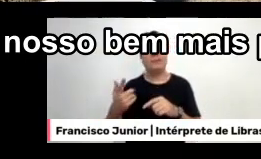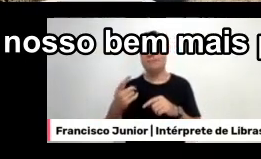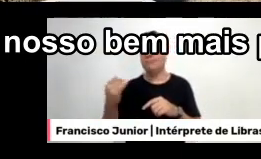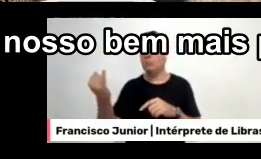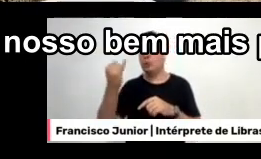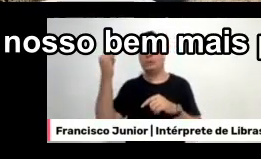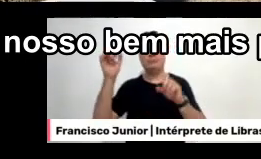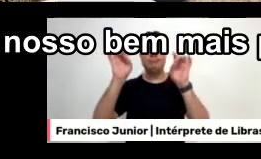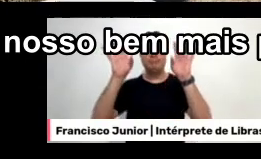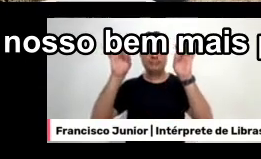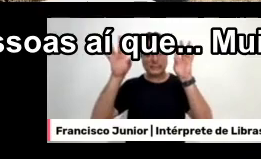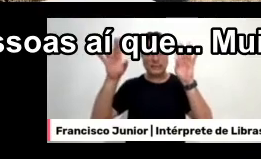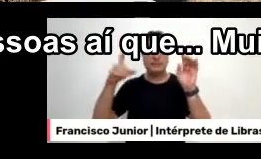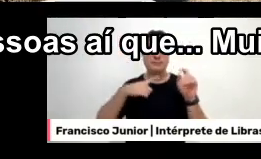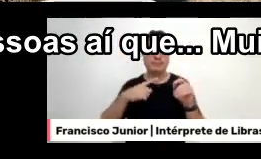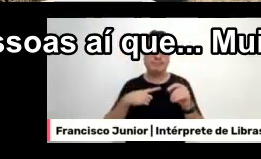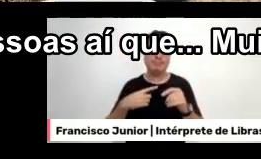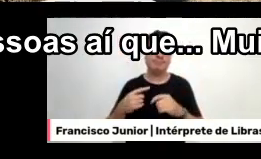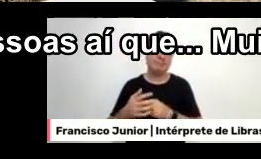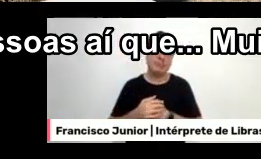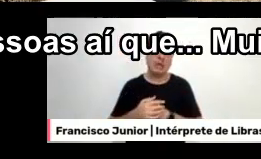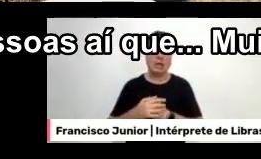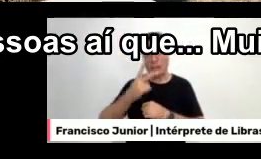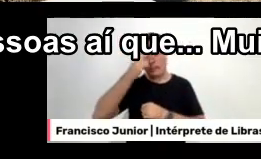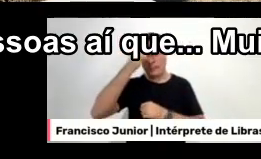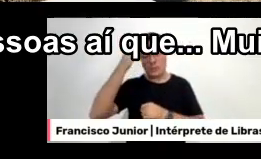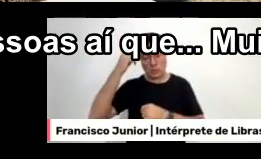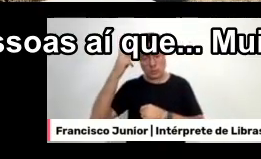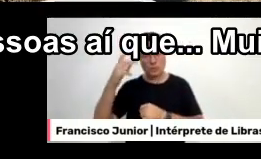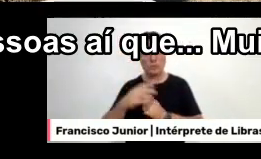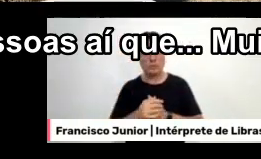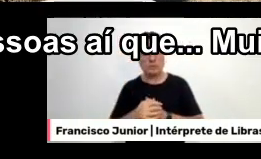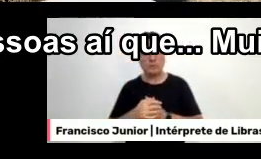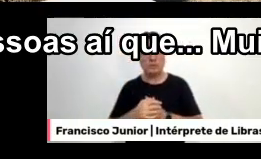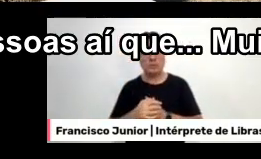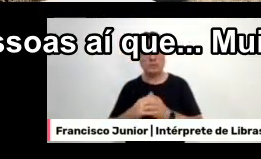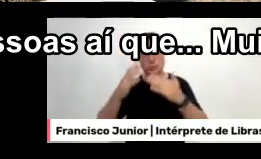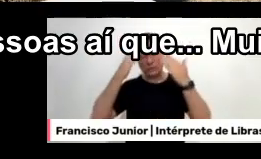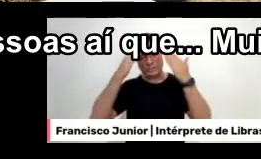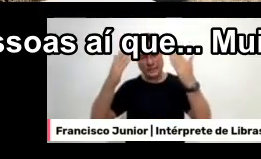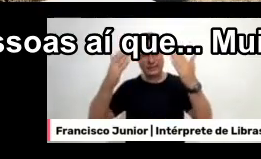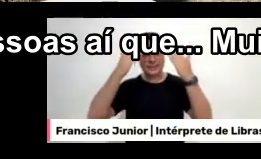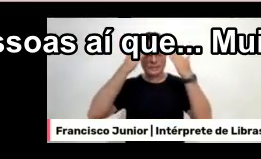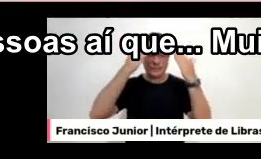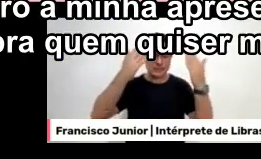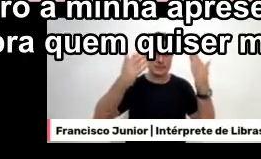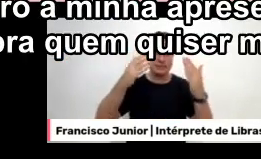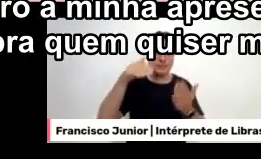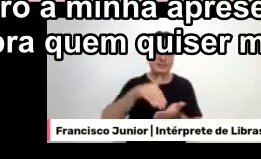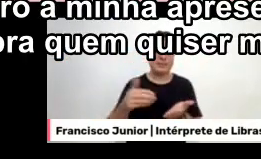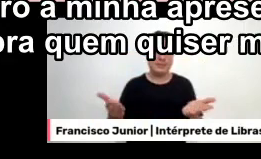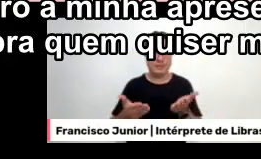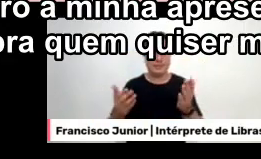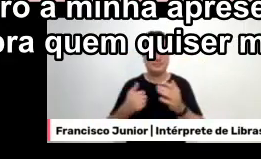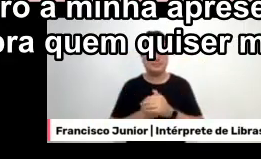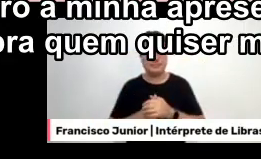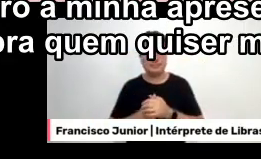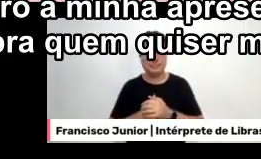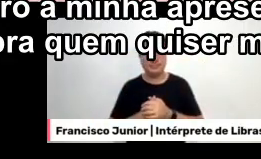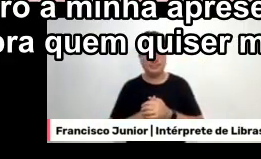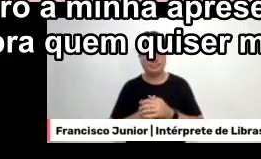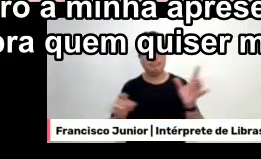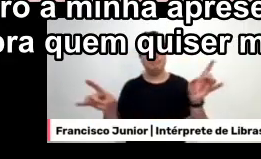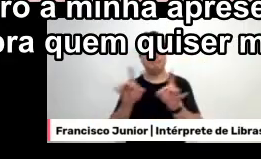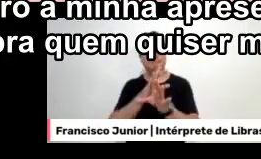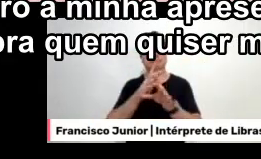precioso, nosso tesouro, né? Então são pessoas aí que muito obrigada por tudo até aqui, né? E eu encerro